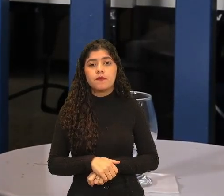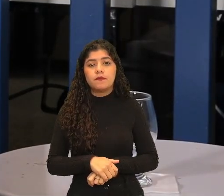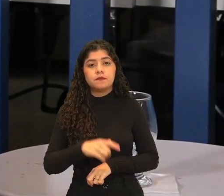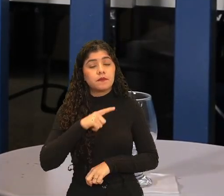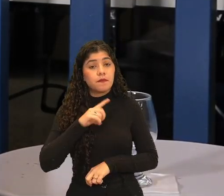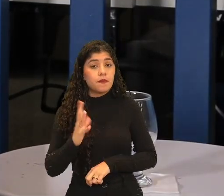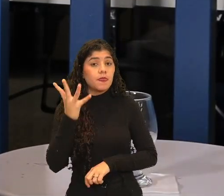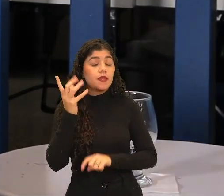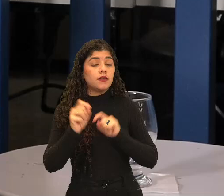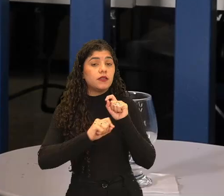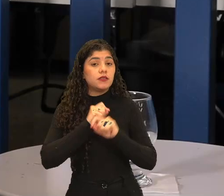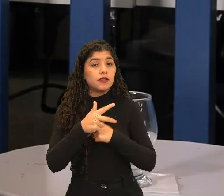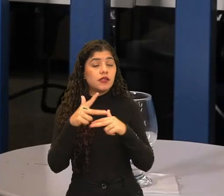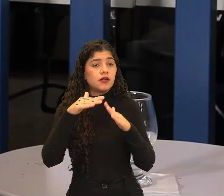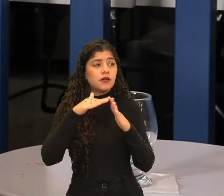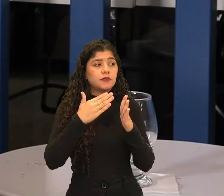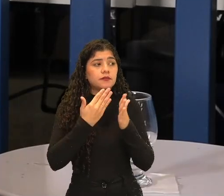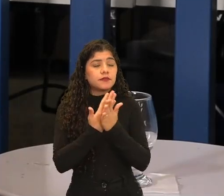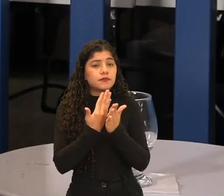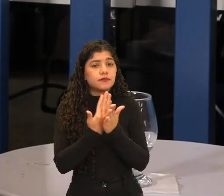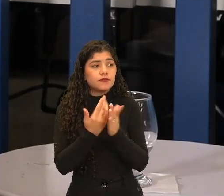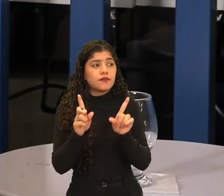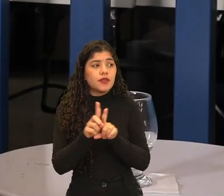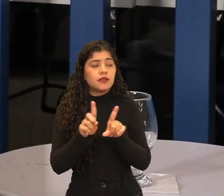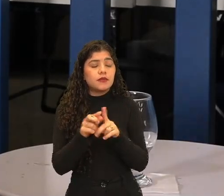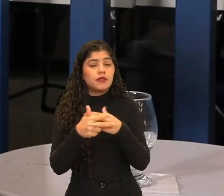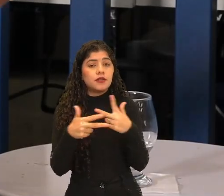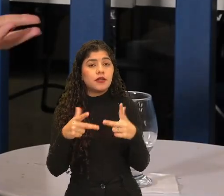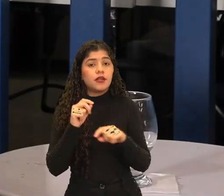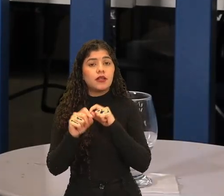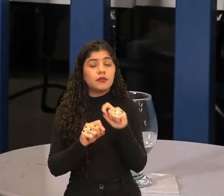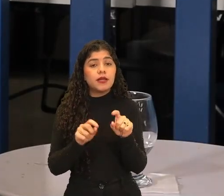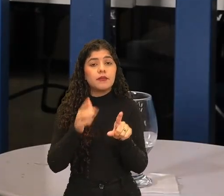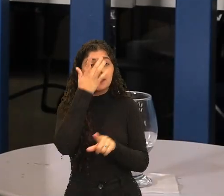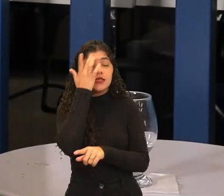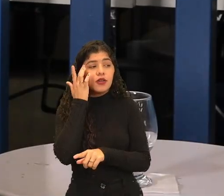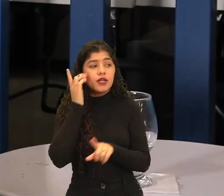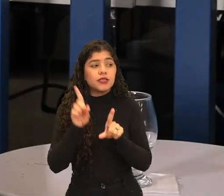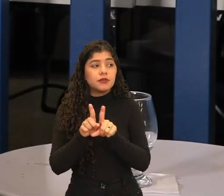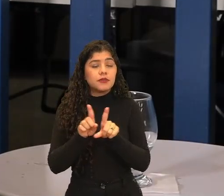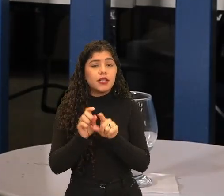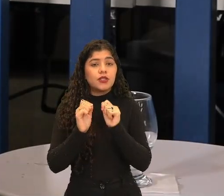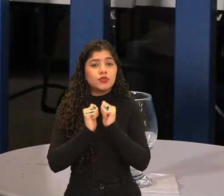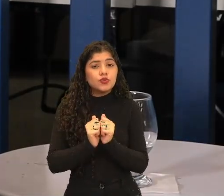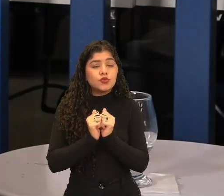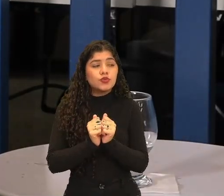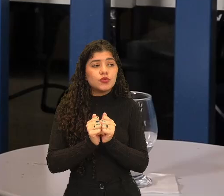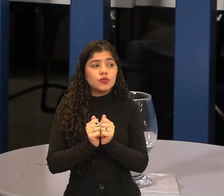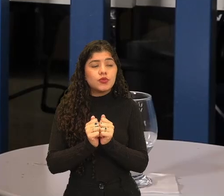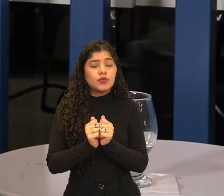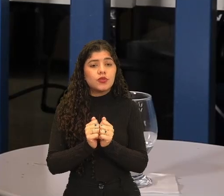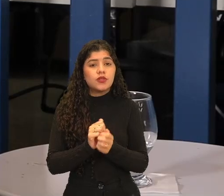bem traumática dentro de uma escola que meu filho passou. Que a pessoa que estava lá, eu garanto que ela não